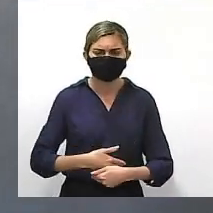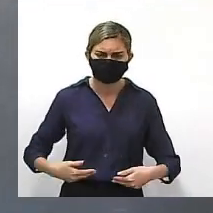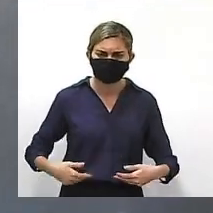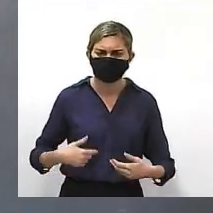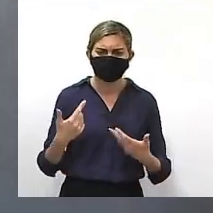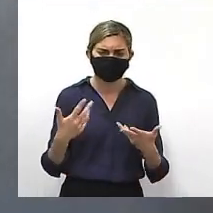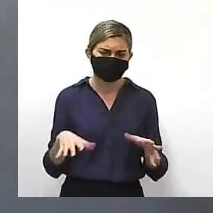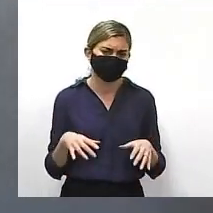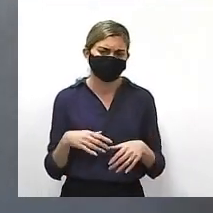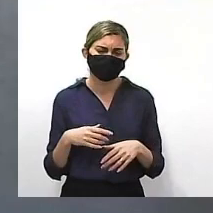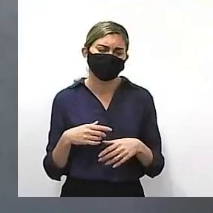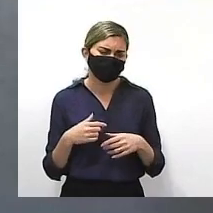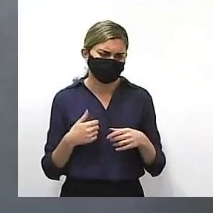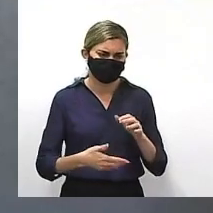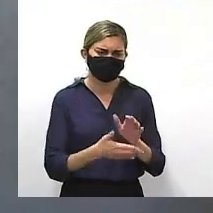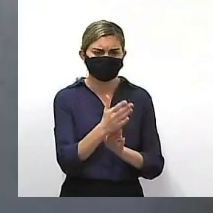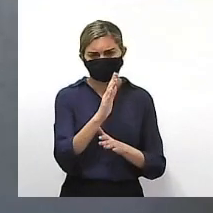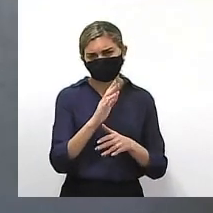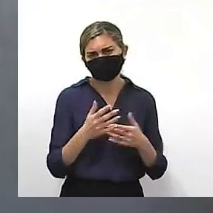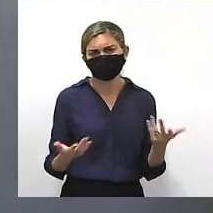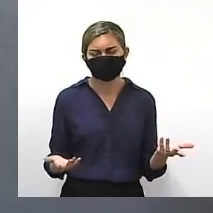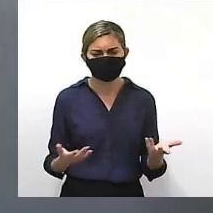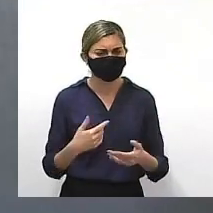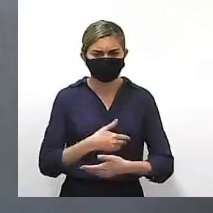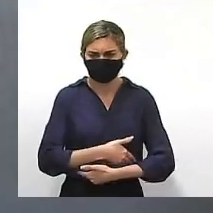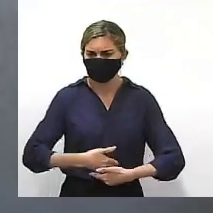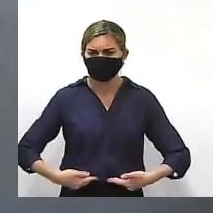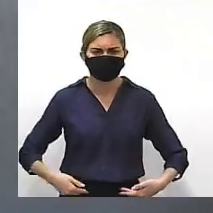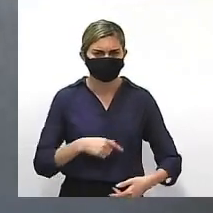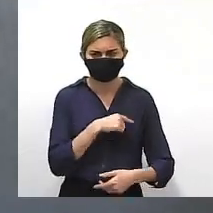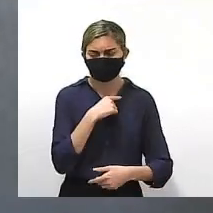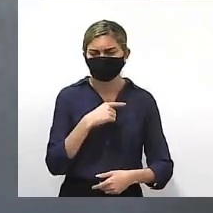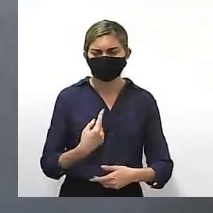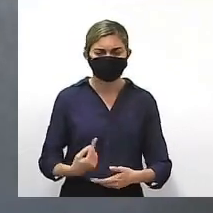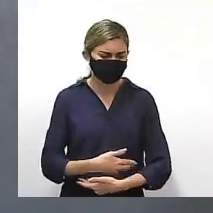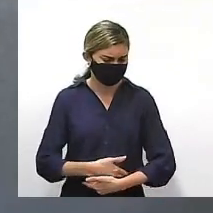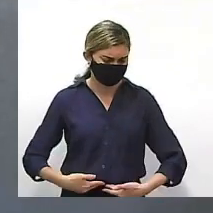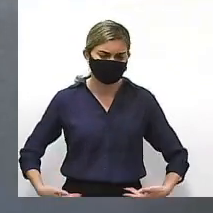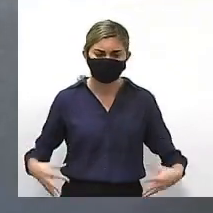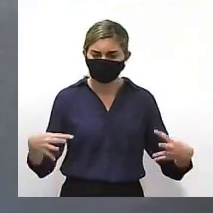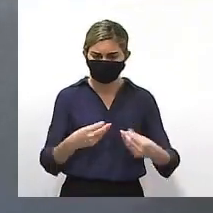que era a Rita, a gente não ia deixar a Rita morrer de fome. Ia dormir todo mundo com fome.